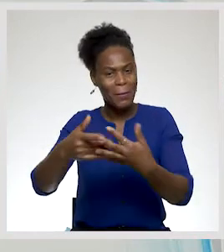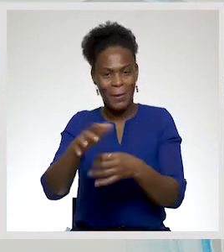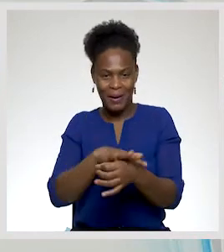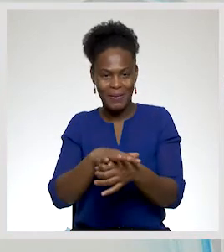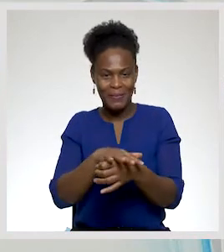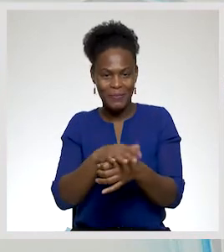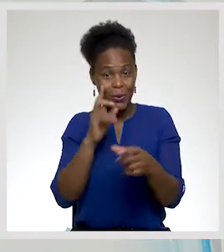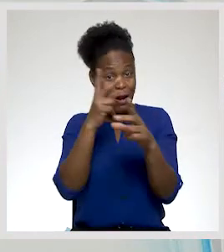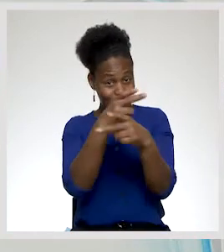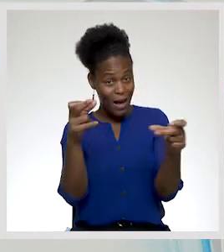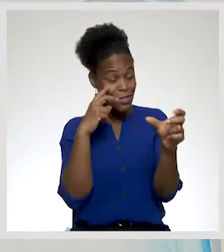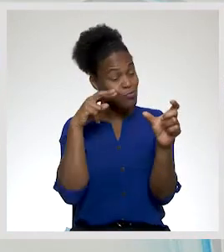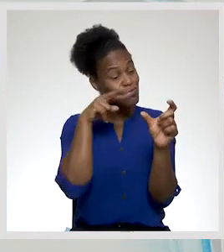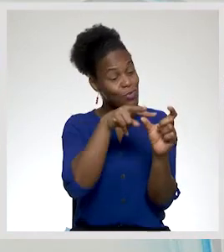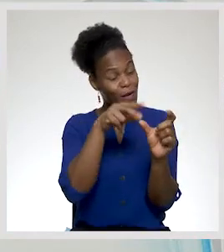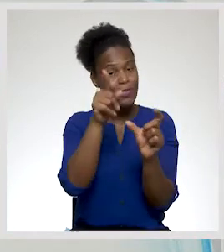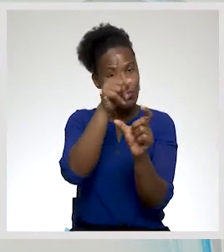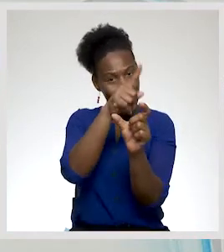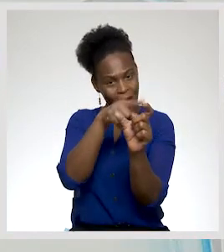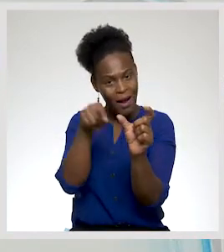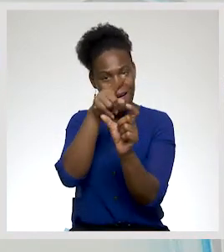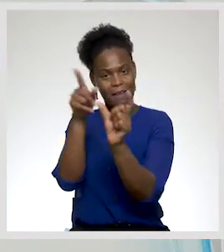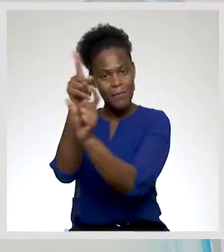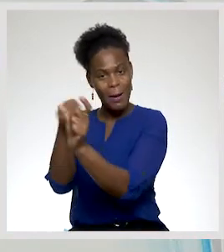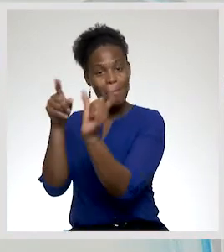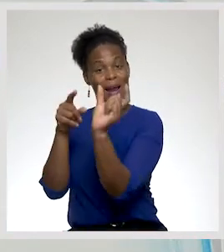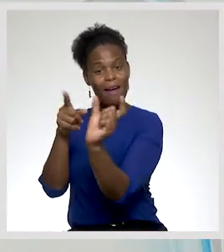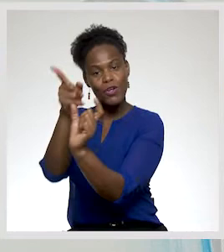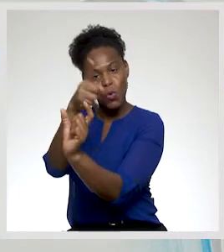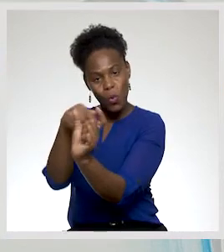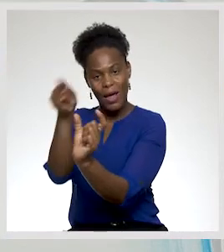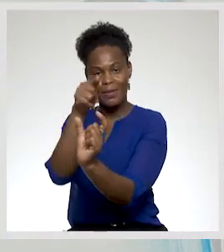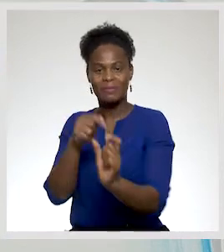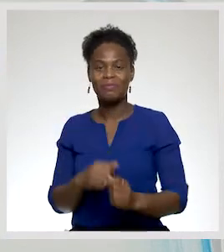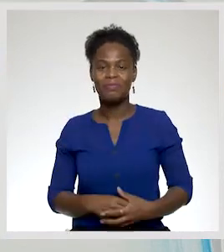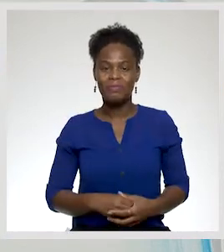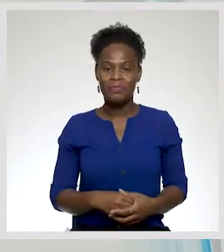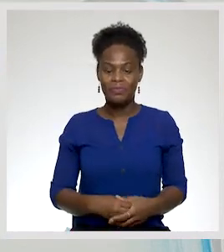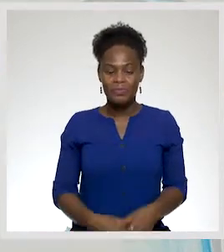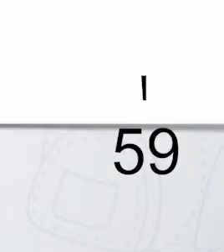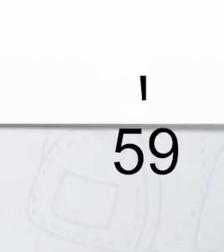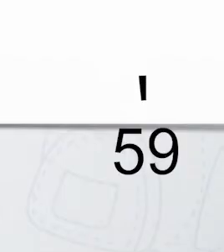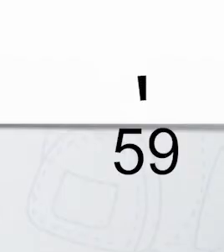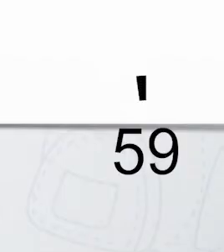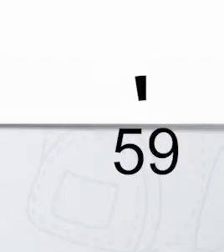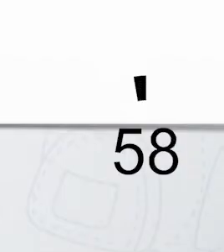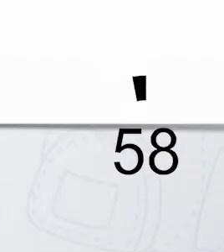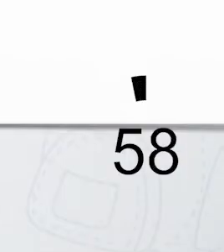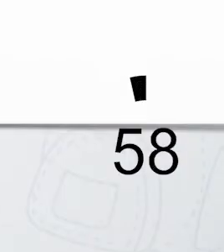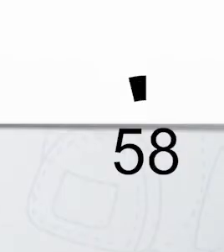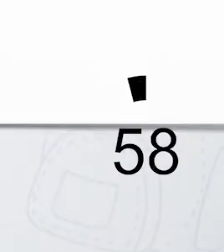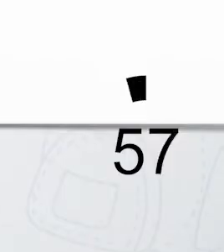qualquer situação. Então, rodeiem essas frases, essas palavras.